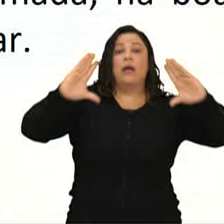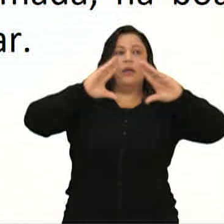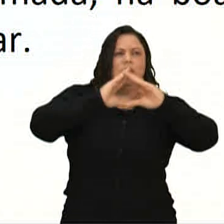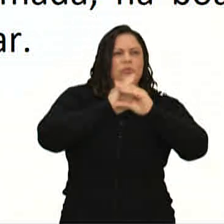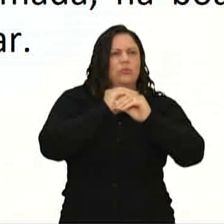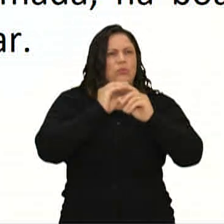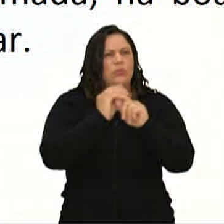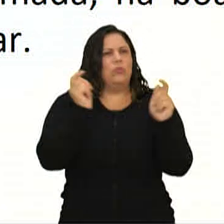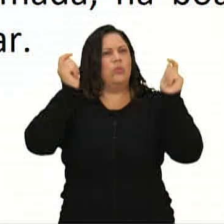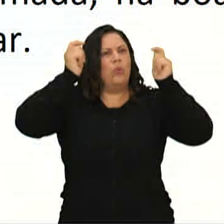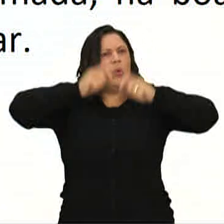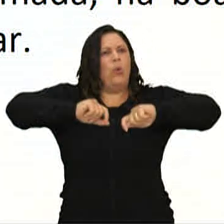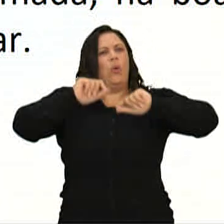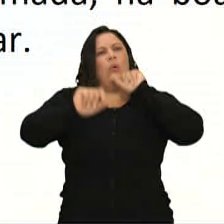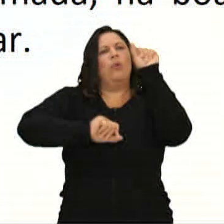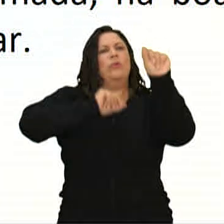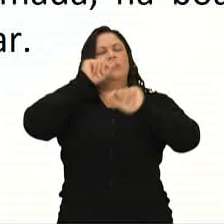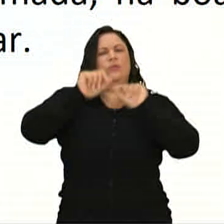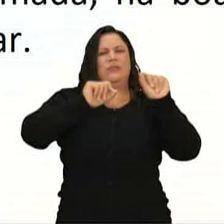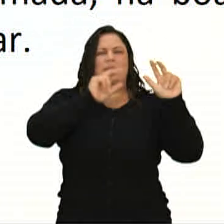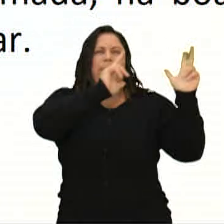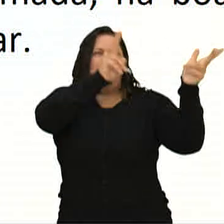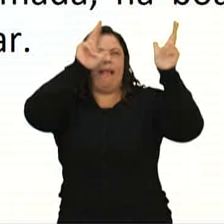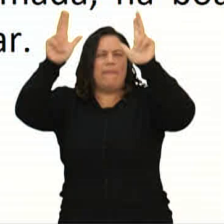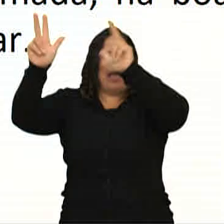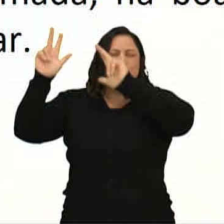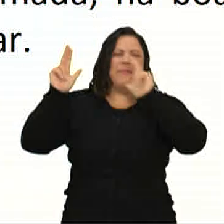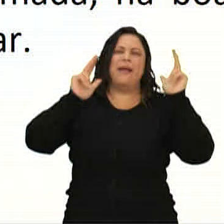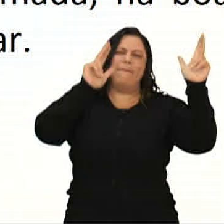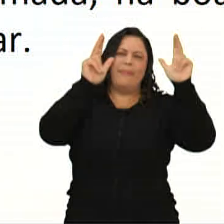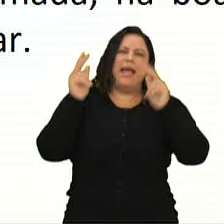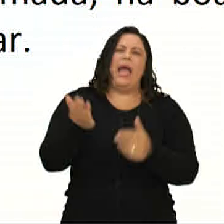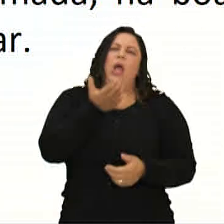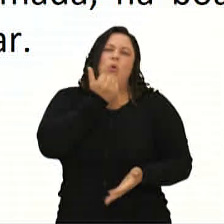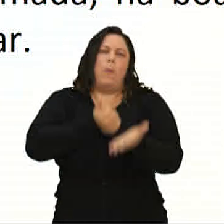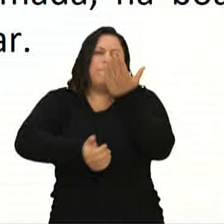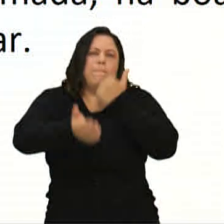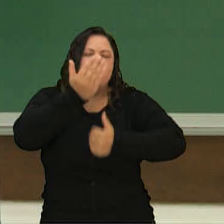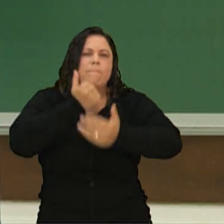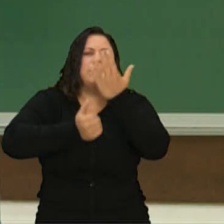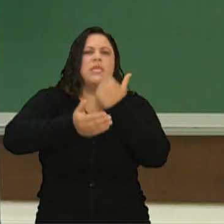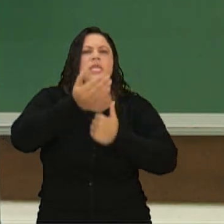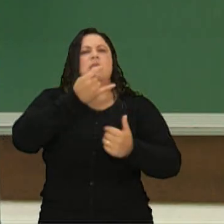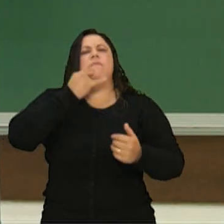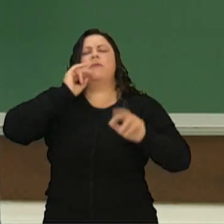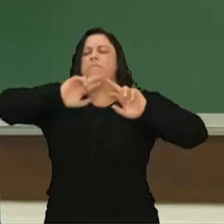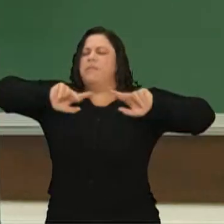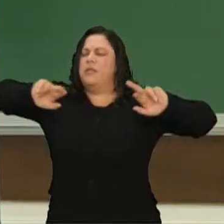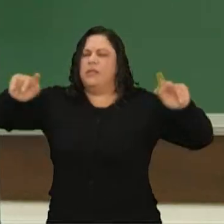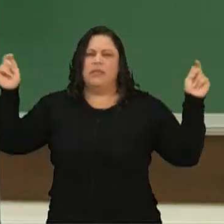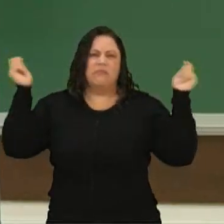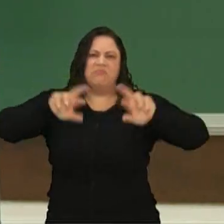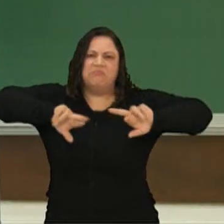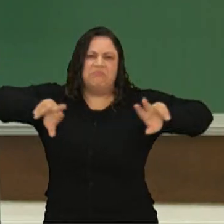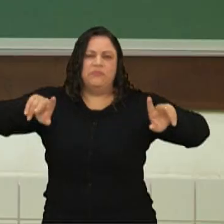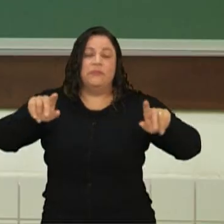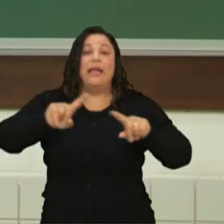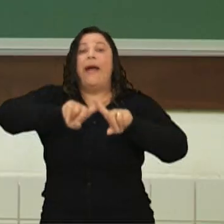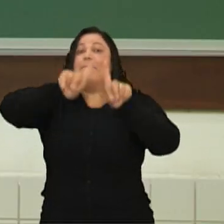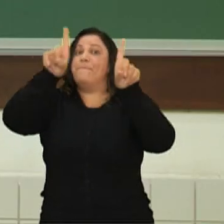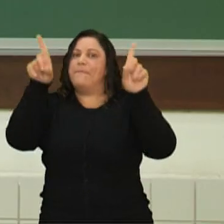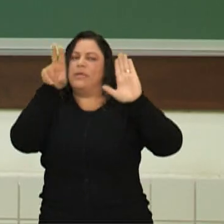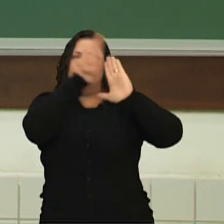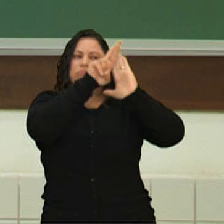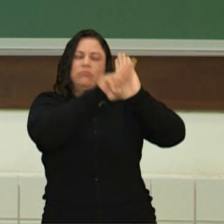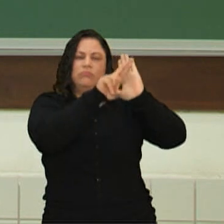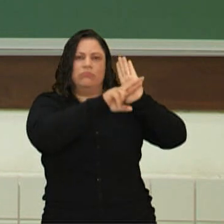vida noturna é animada, a boa comida e bebida. Já outros vão à mesquita para orar. Então, os mais religiosos cumprem a regra